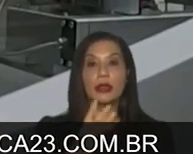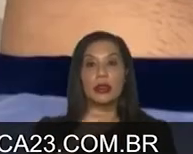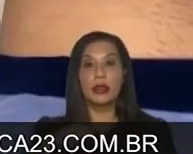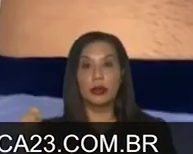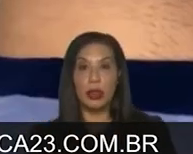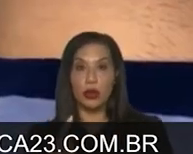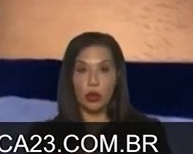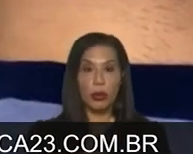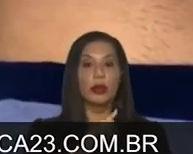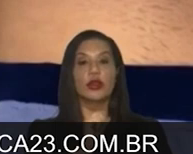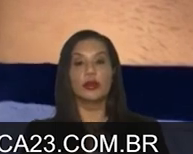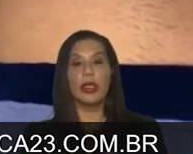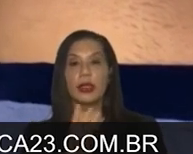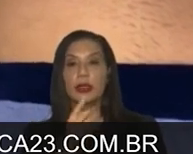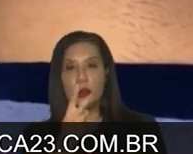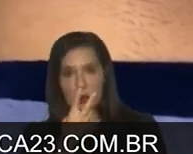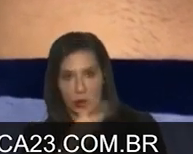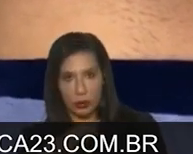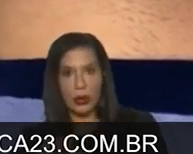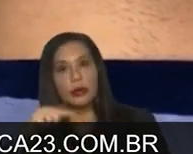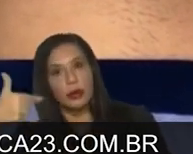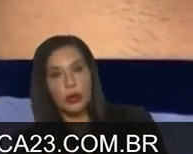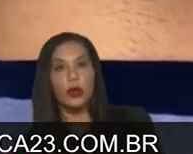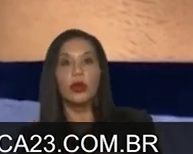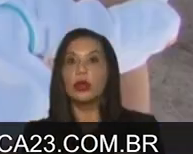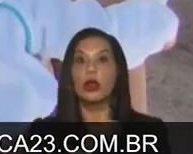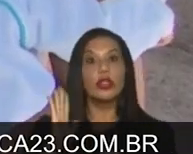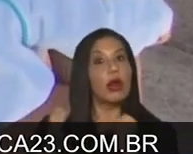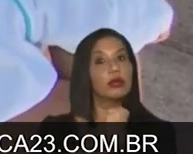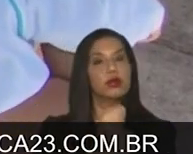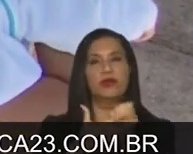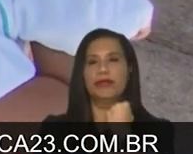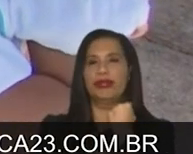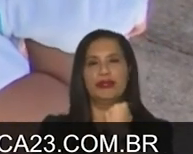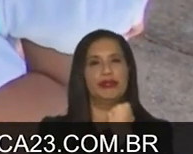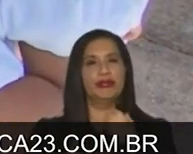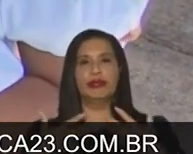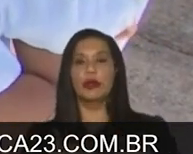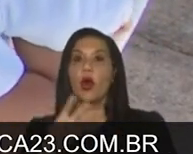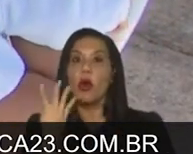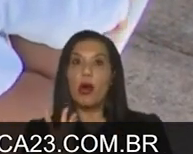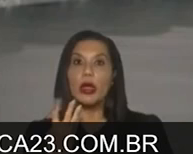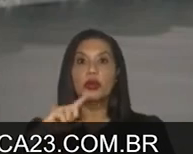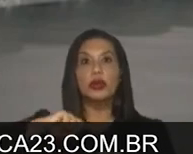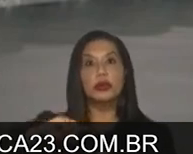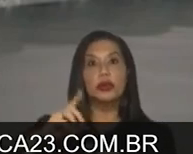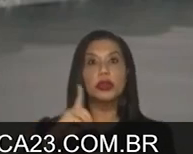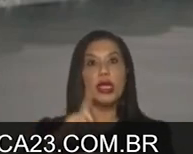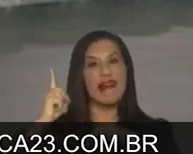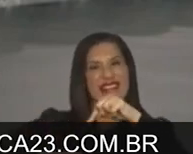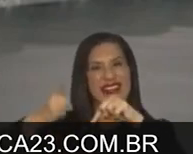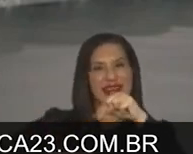as doses para a pessoa estar imunizada contra os 4 sorotipos de dengue, o que